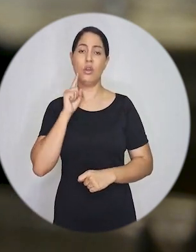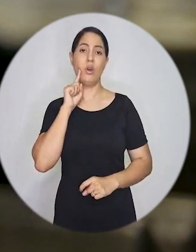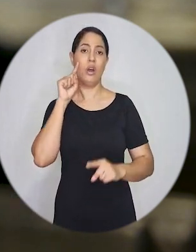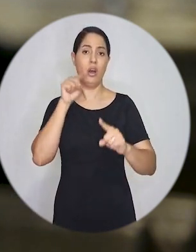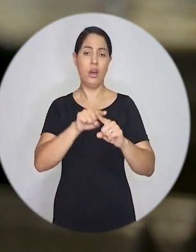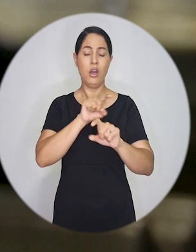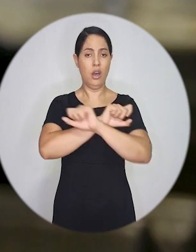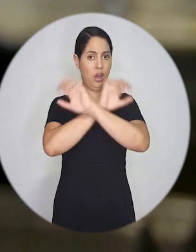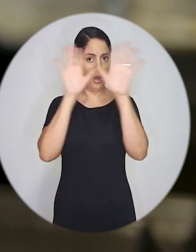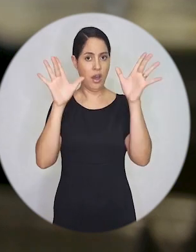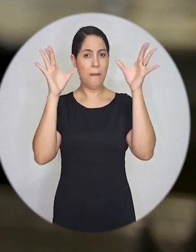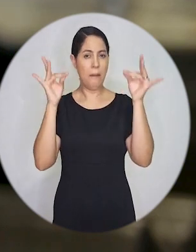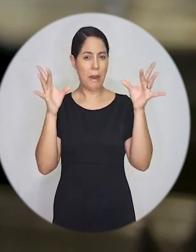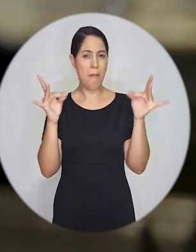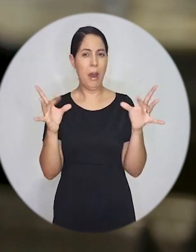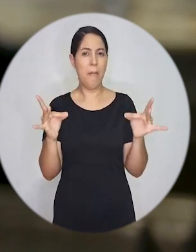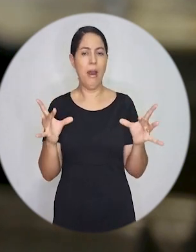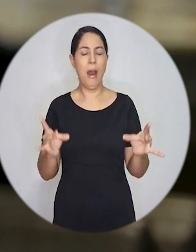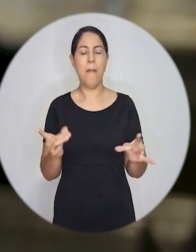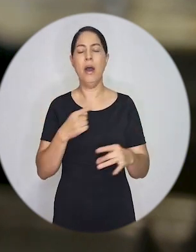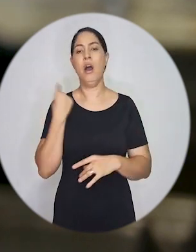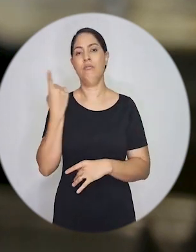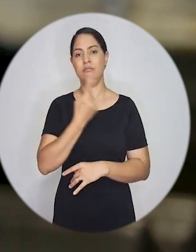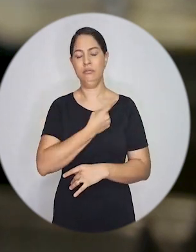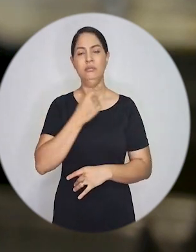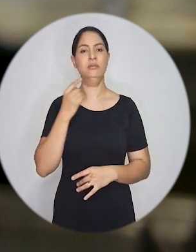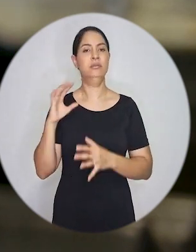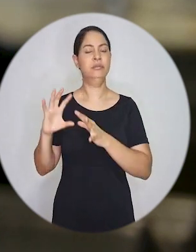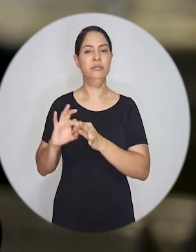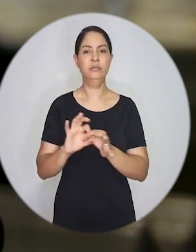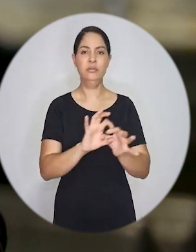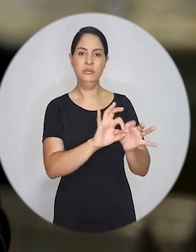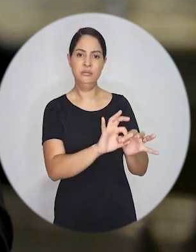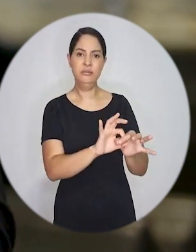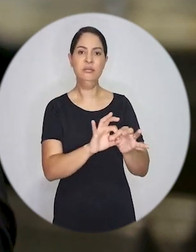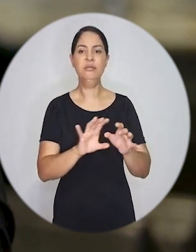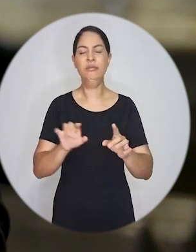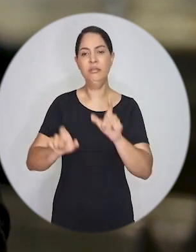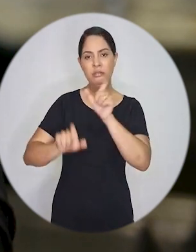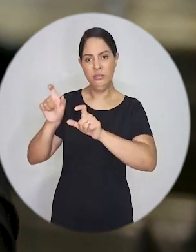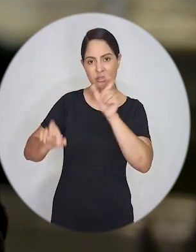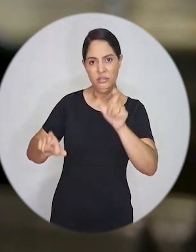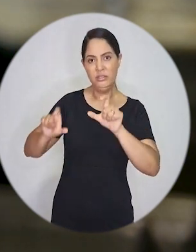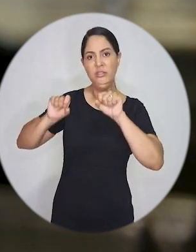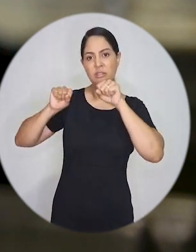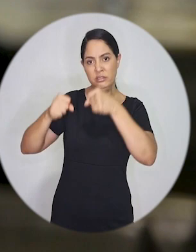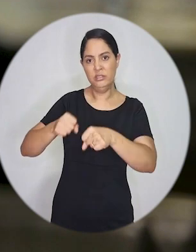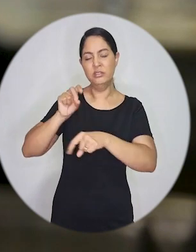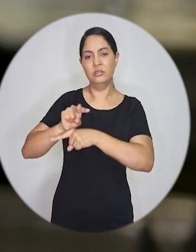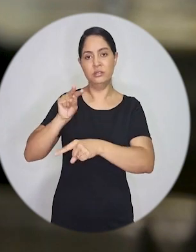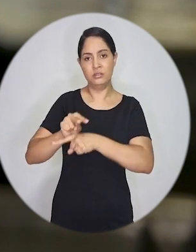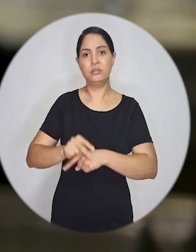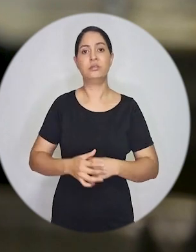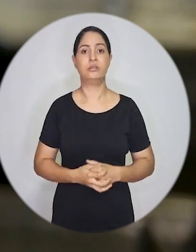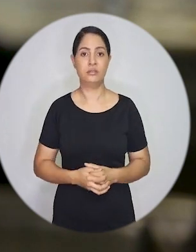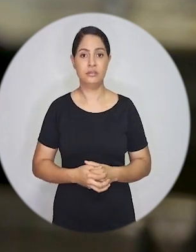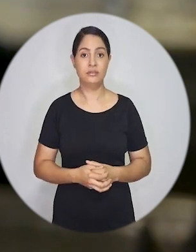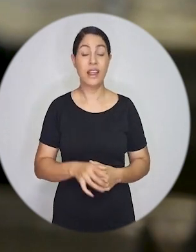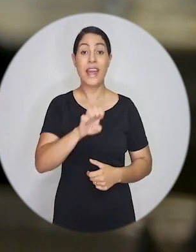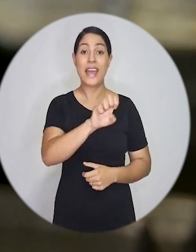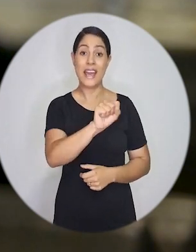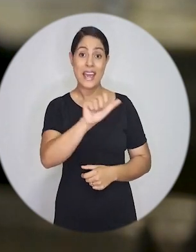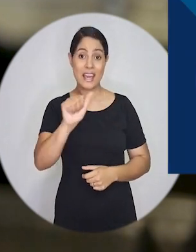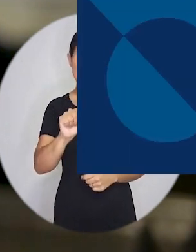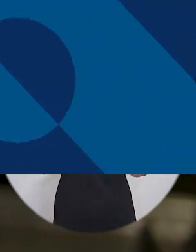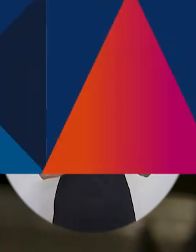nossa instituição, e assim levamos uma posição clara, objetiva e intransigente em defesa da classe,